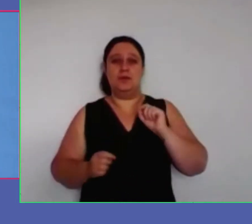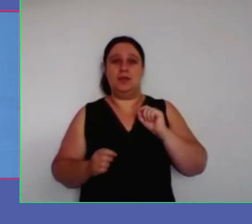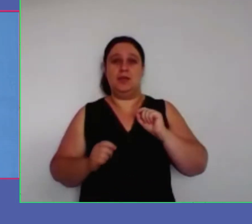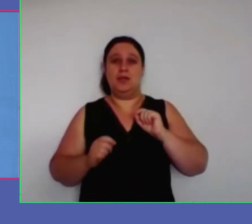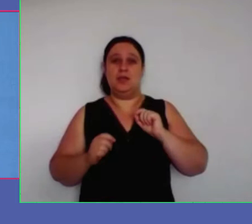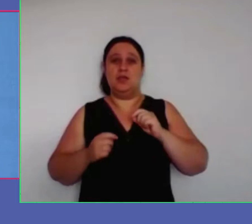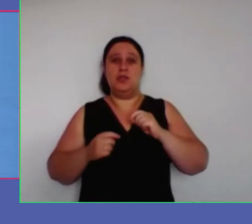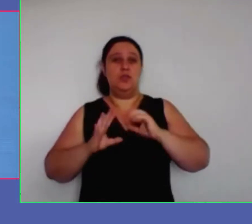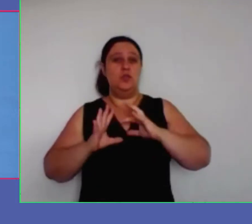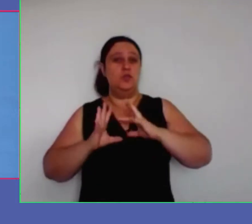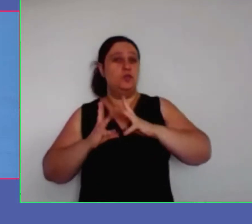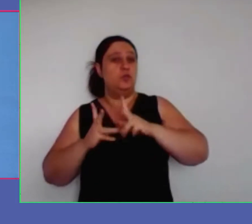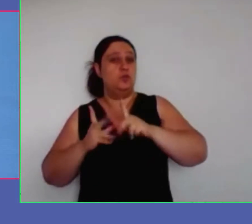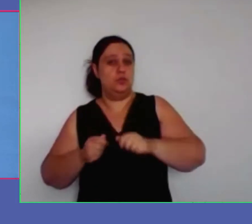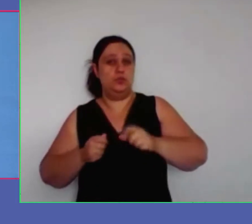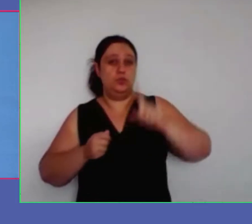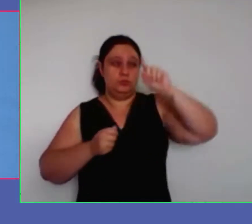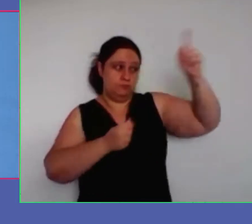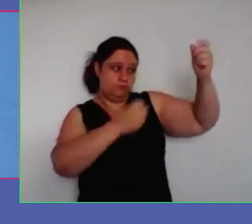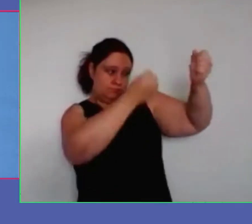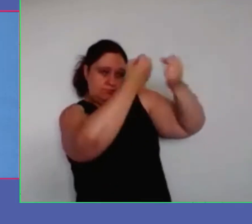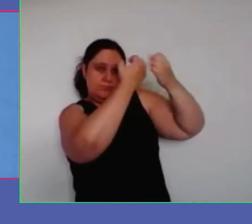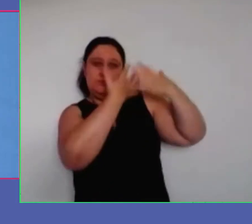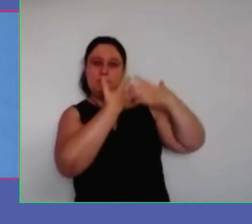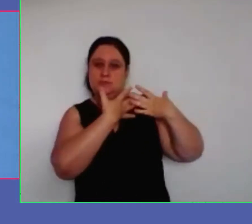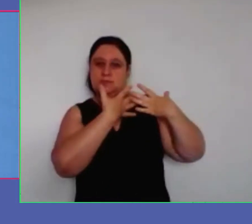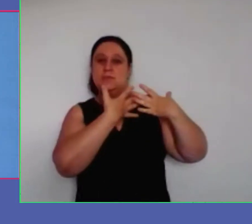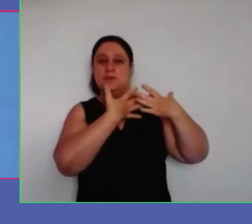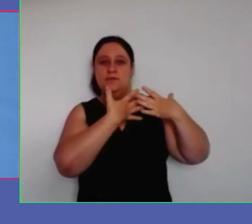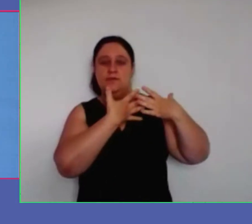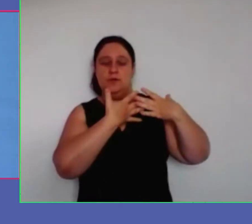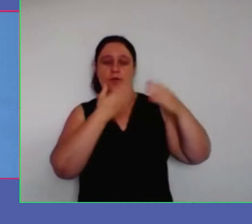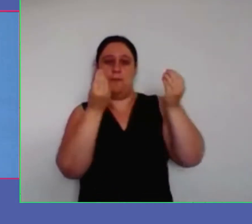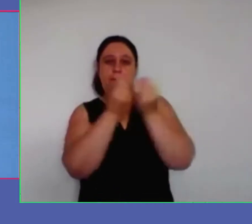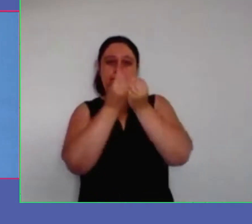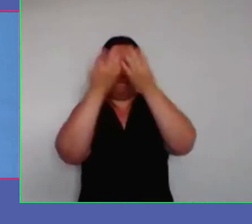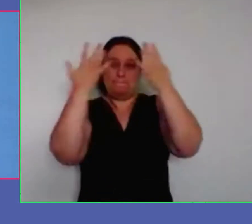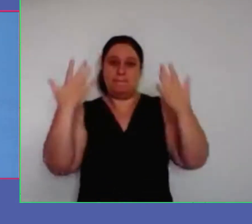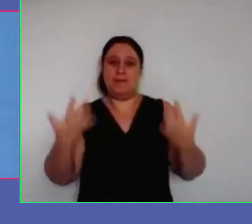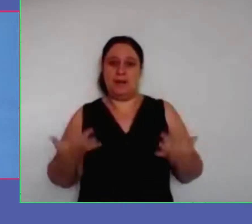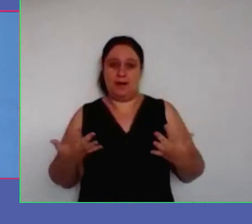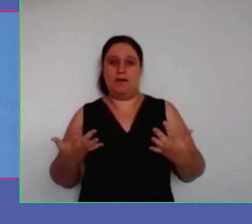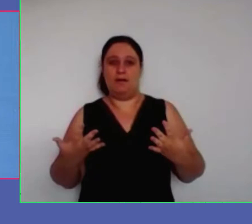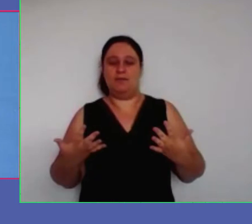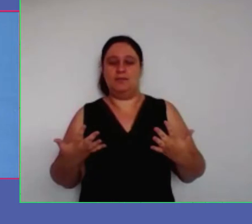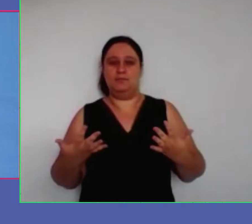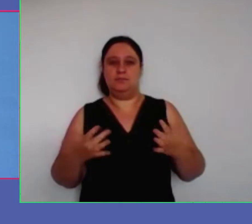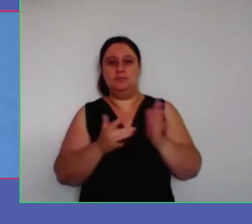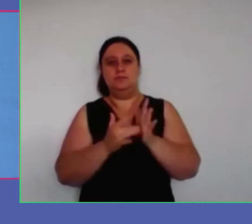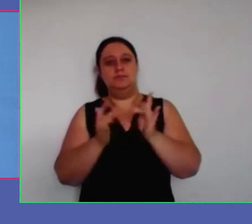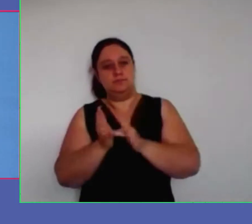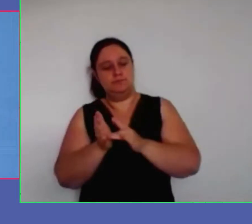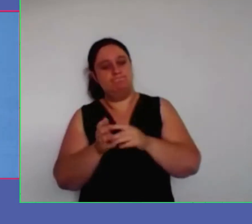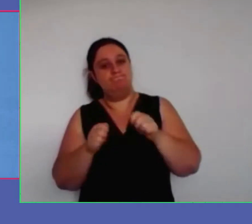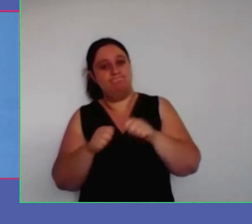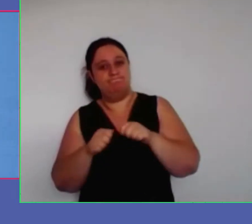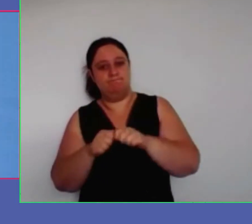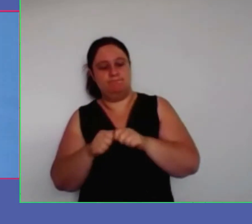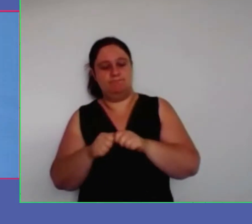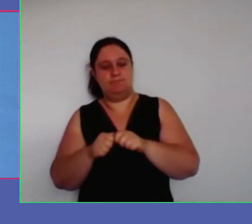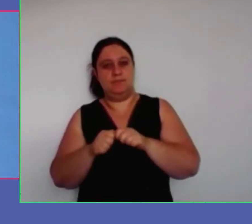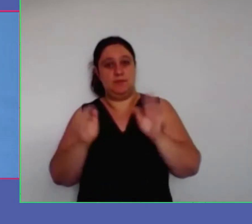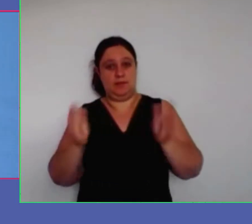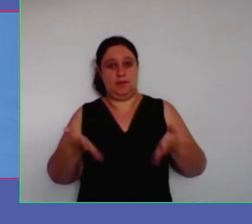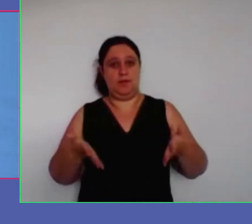agora, de todos os milagres que o Senhor fez no nosso meio até agora, as operações do Espírito têm